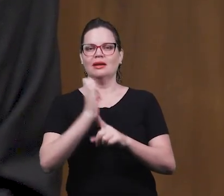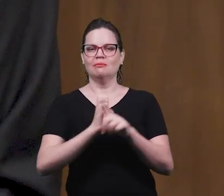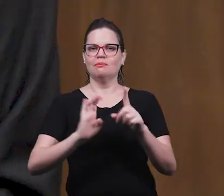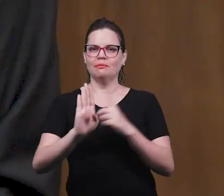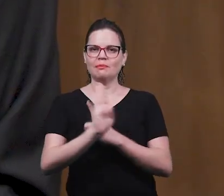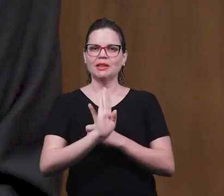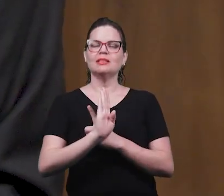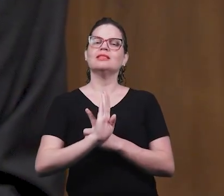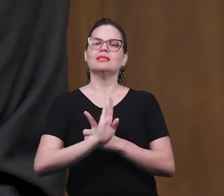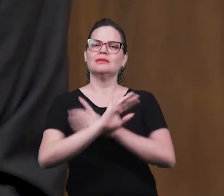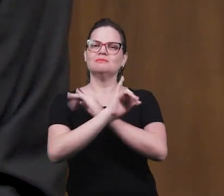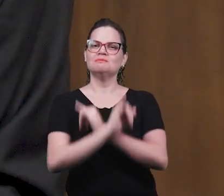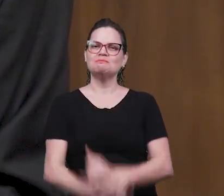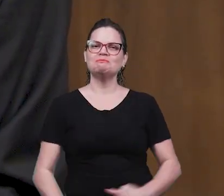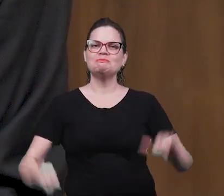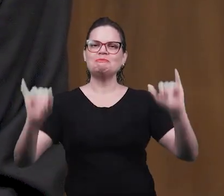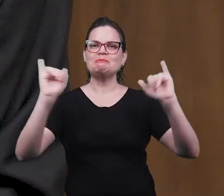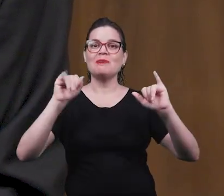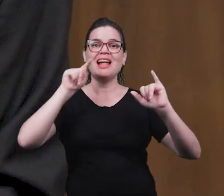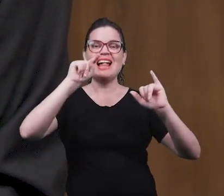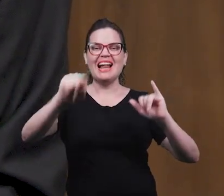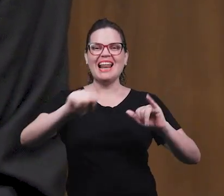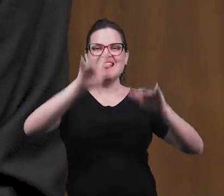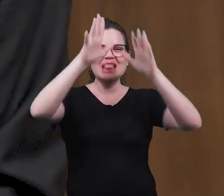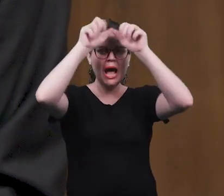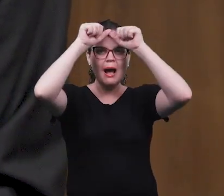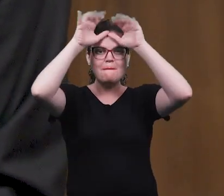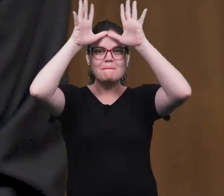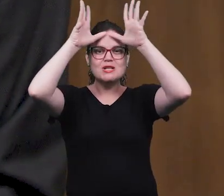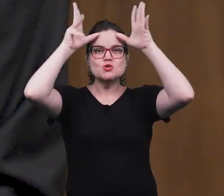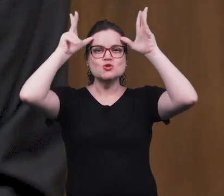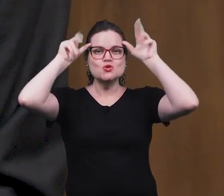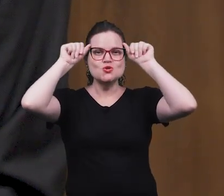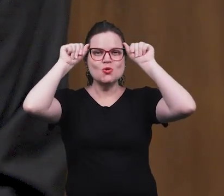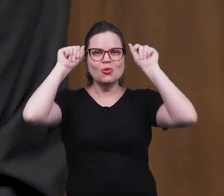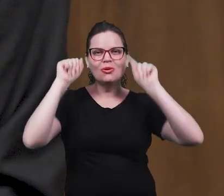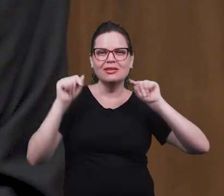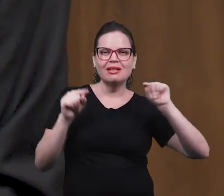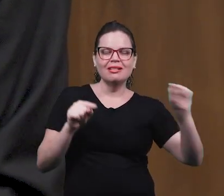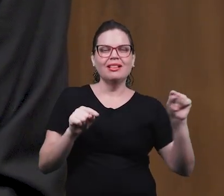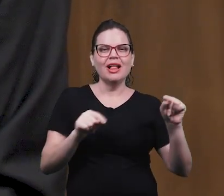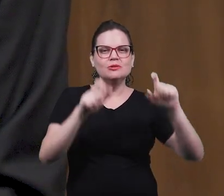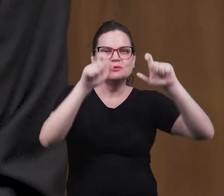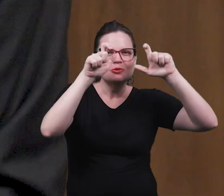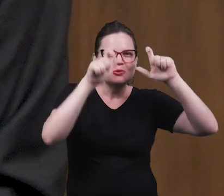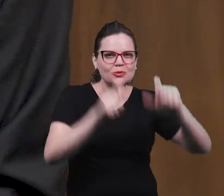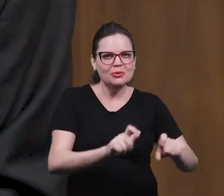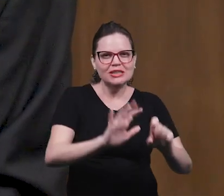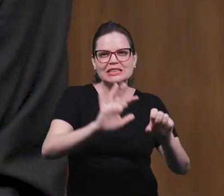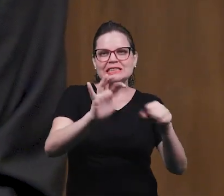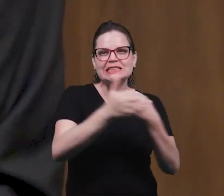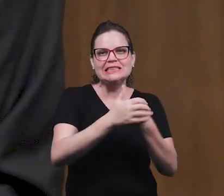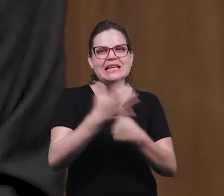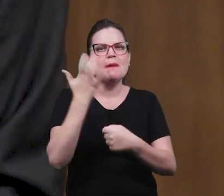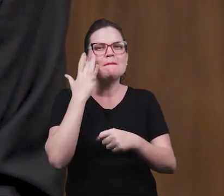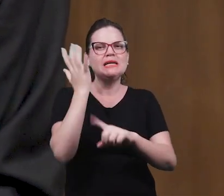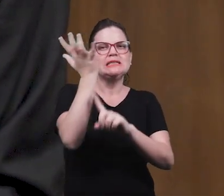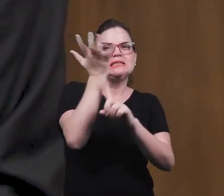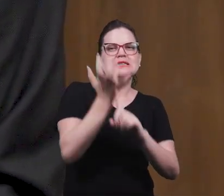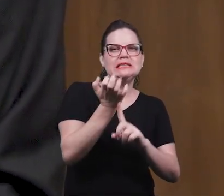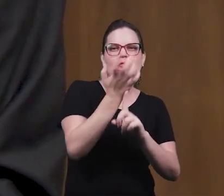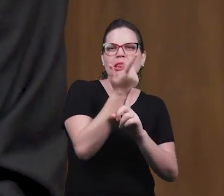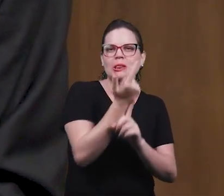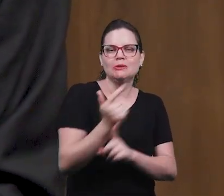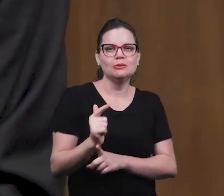tem, chegando lá no meio da Amazônia, onde você assim, você acha que a antena não chega, um sinal